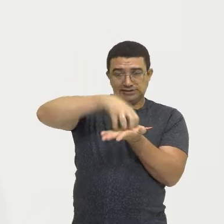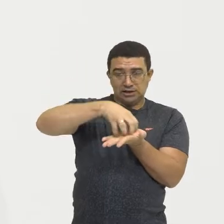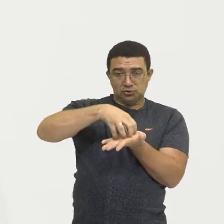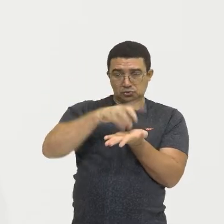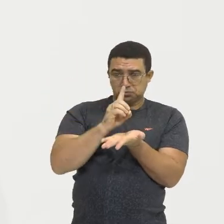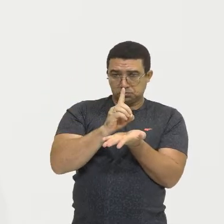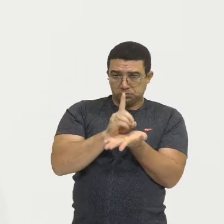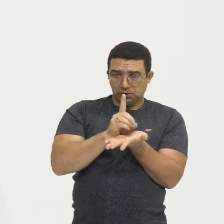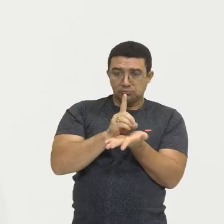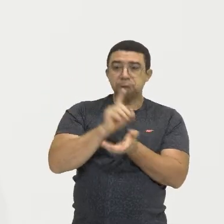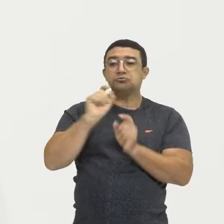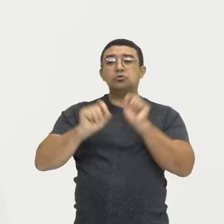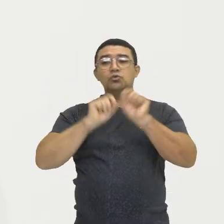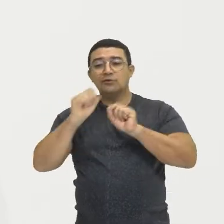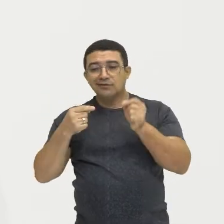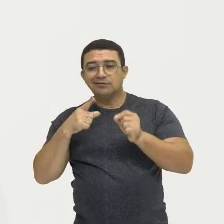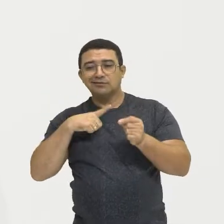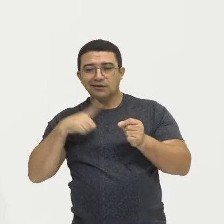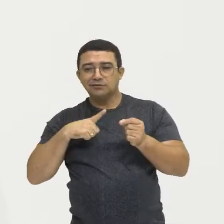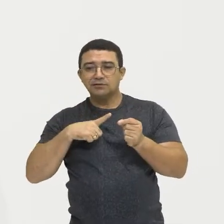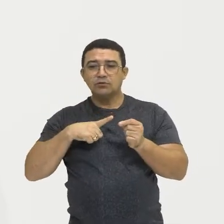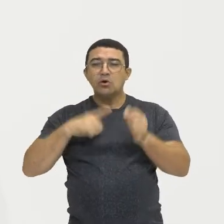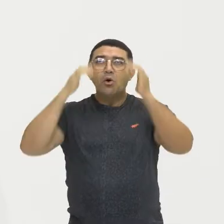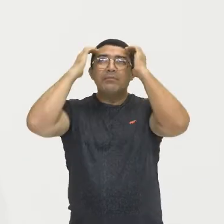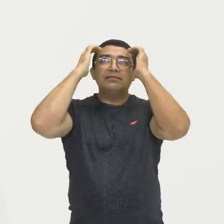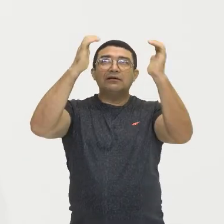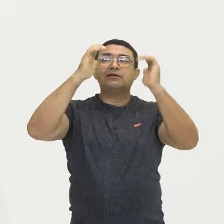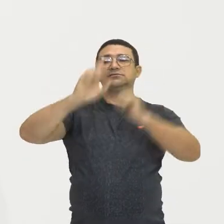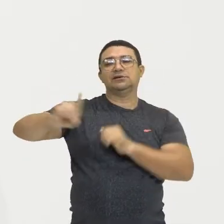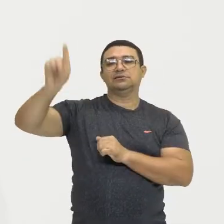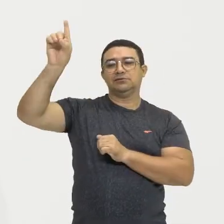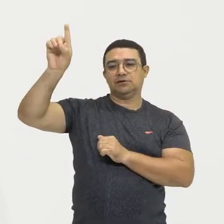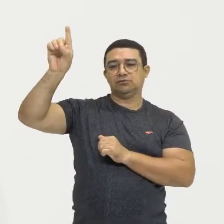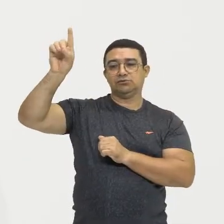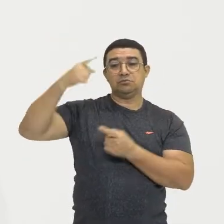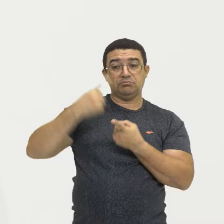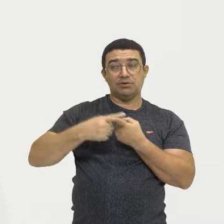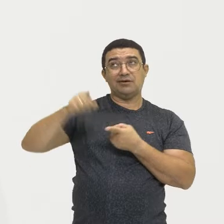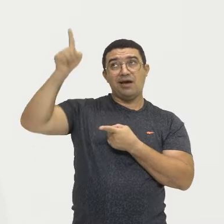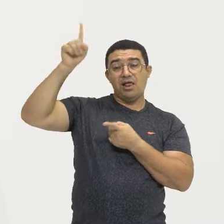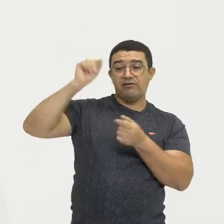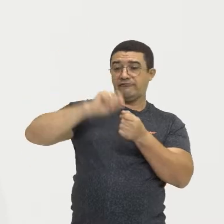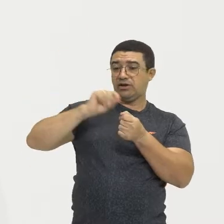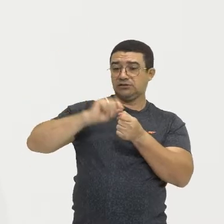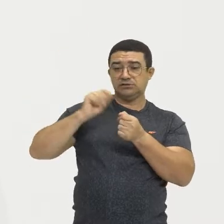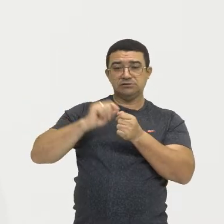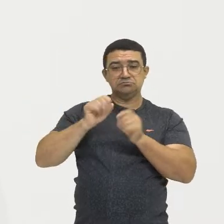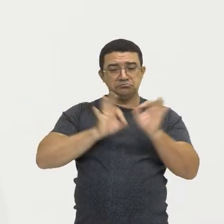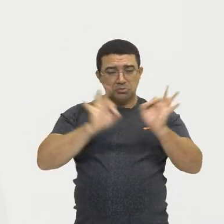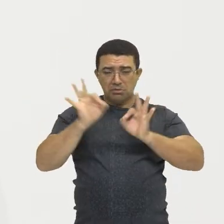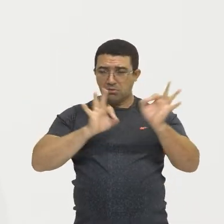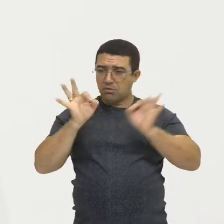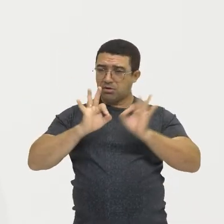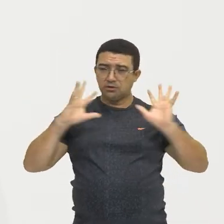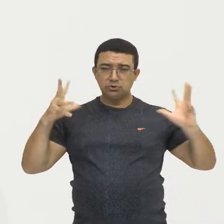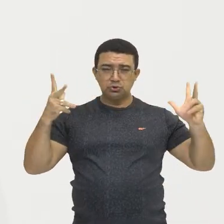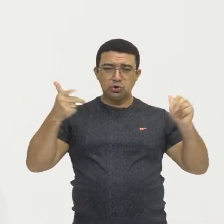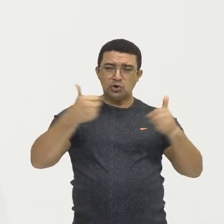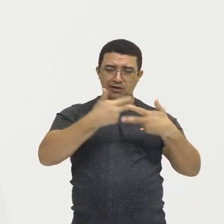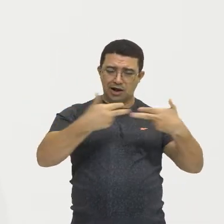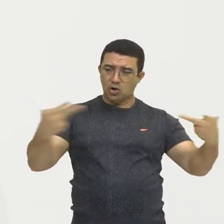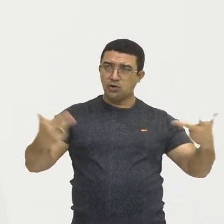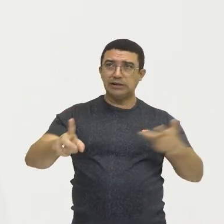a subserviência total a Deus, né? Porque Ele é o Criador de todas as coisas e Ele está no centro de todas